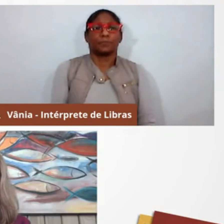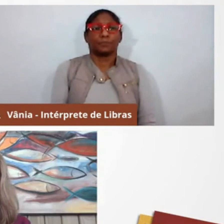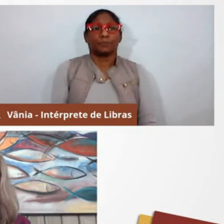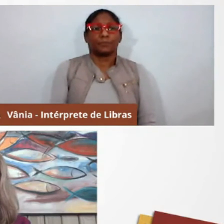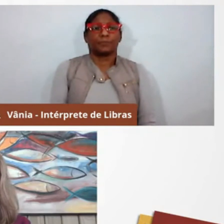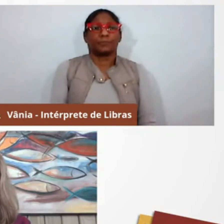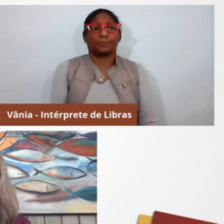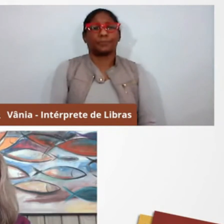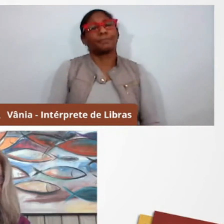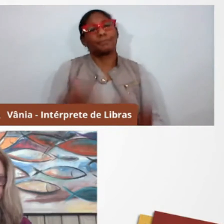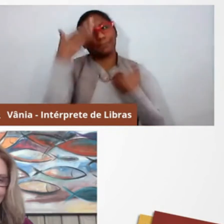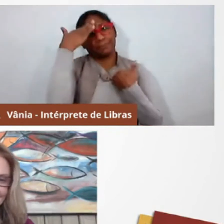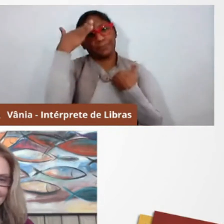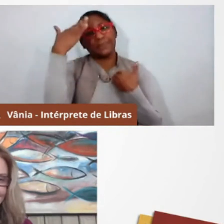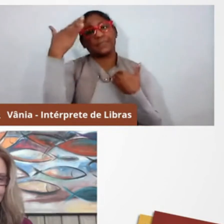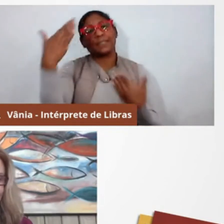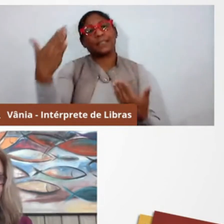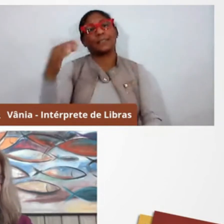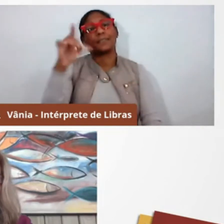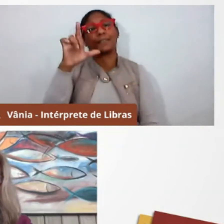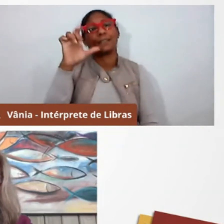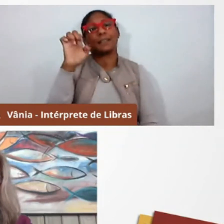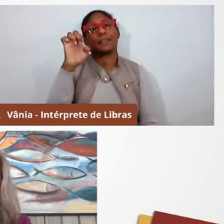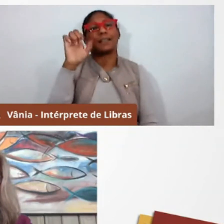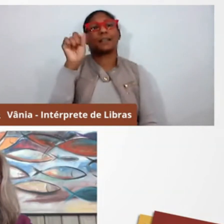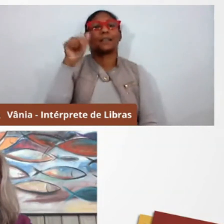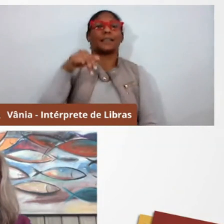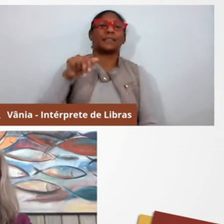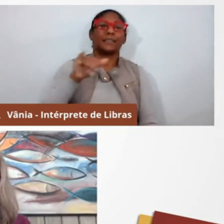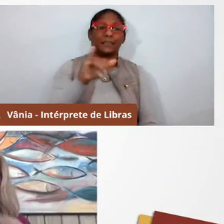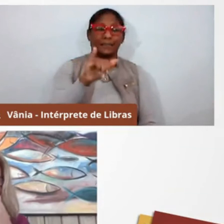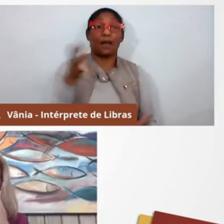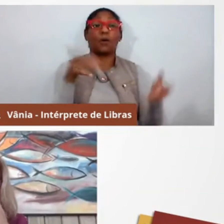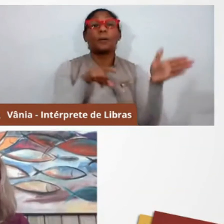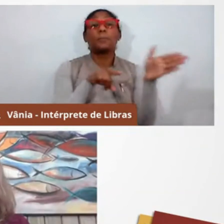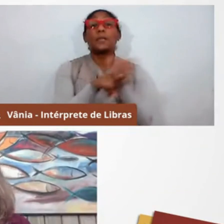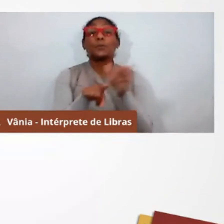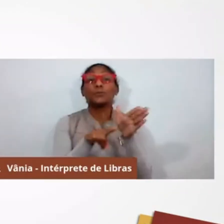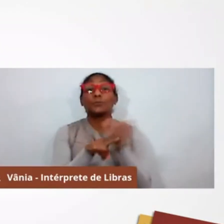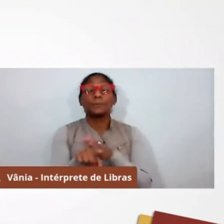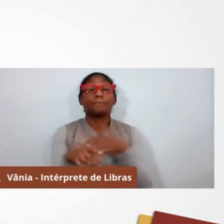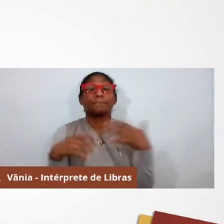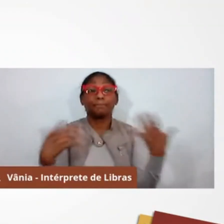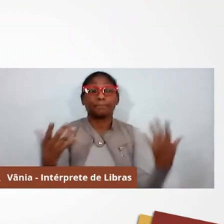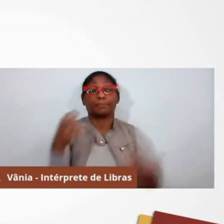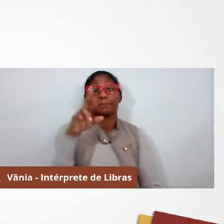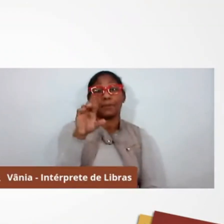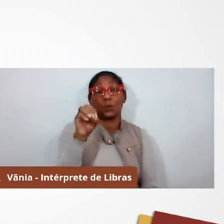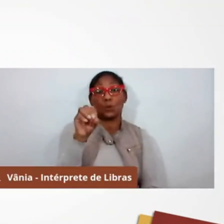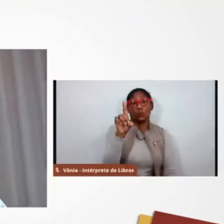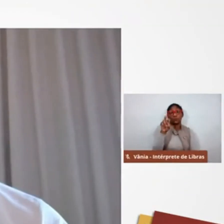Muito obrigado, Leane. Né? Nós vamos passar as perguntas. A primeira é do Rodrigo